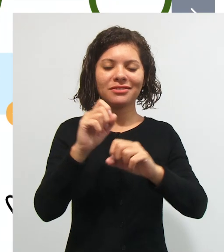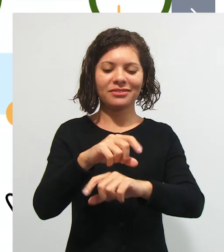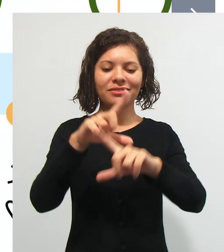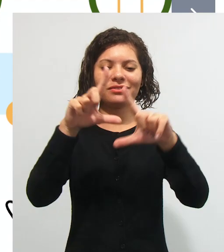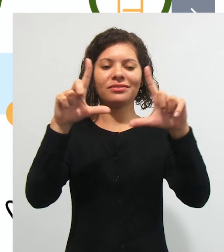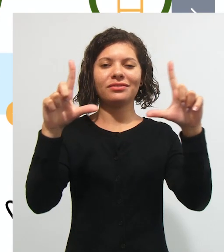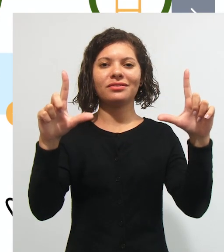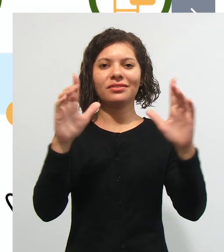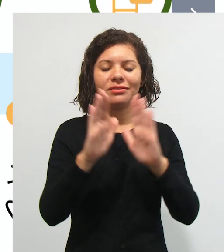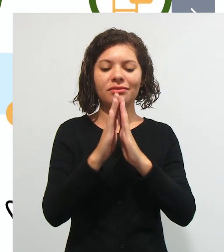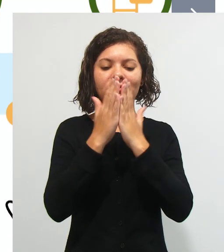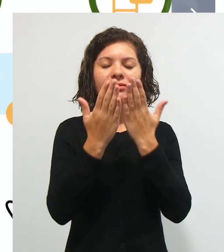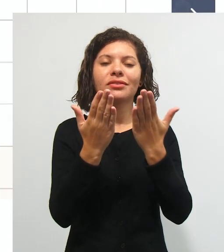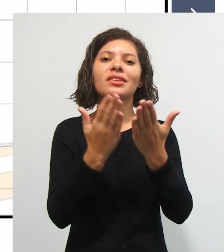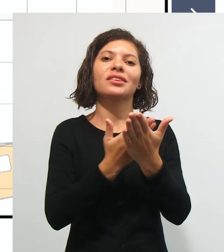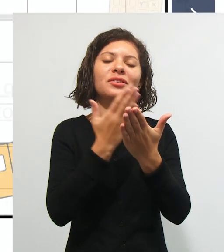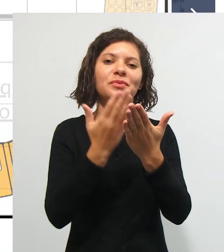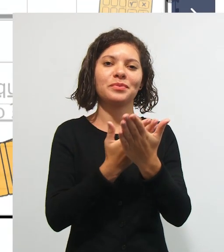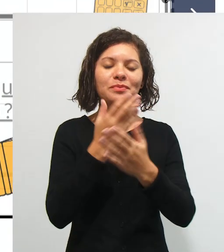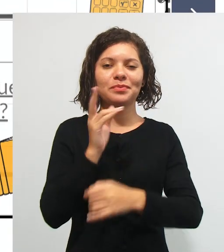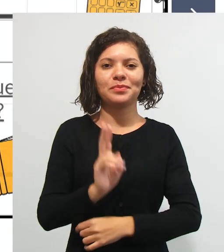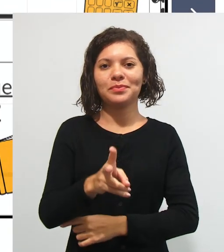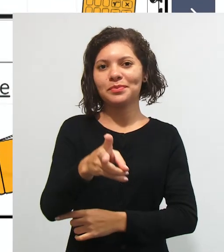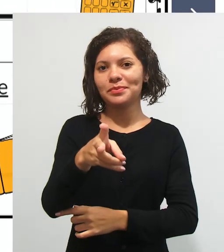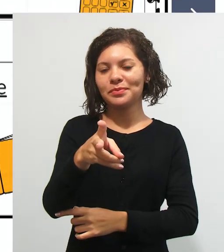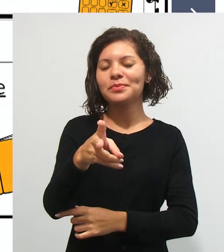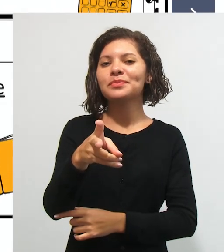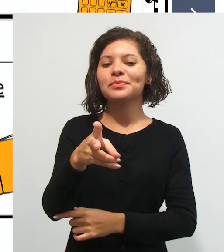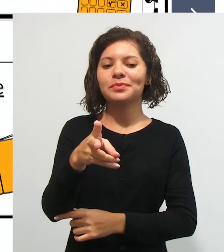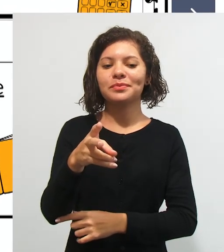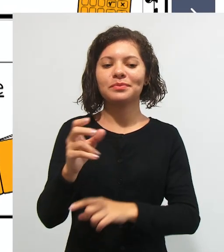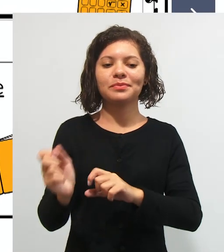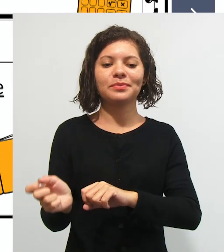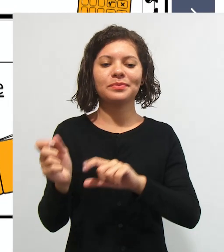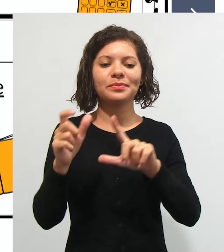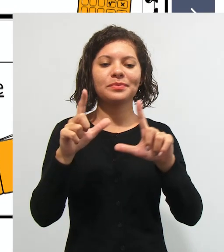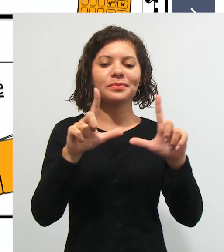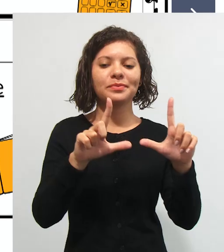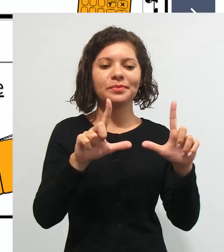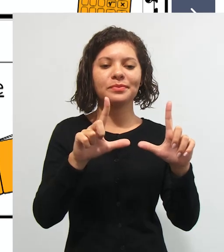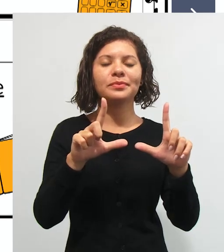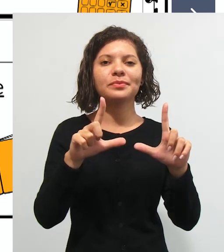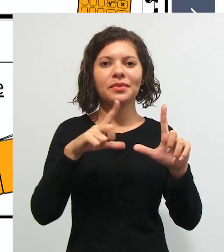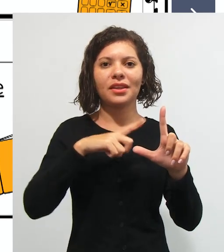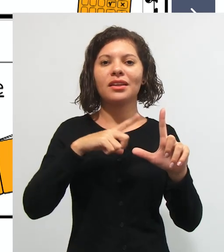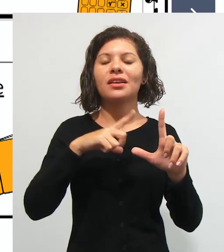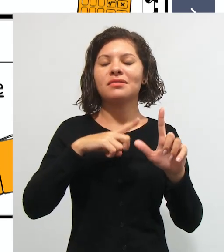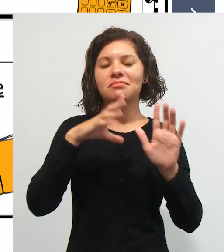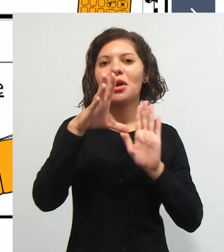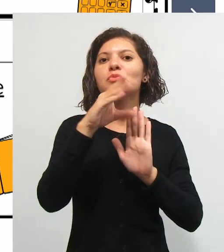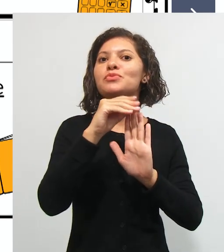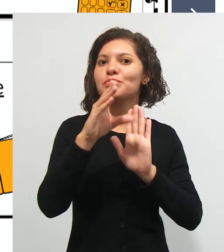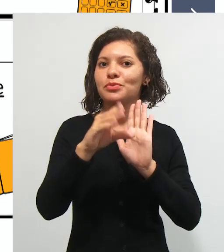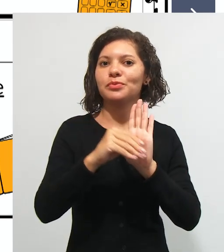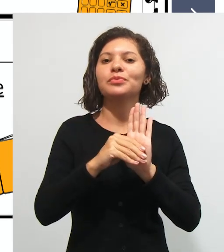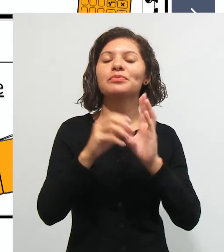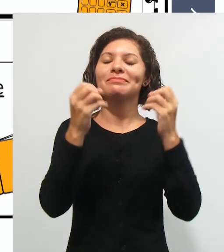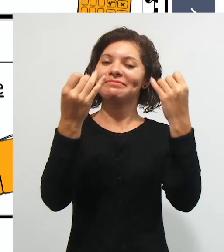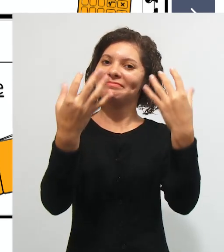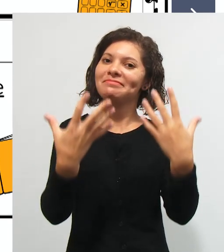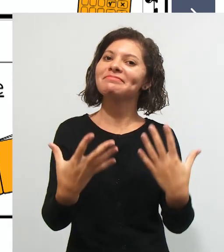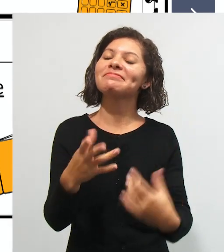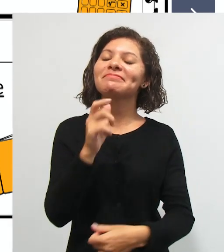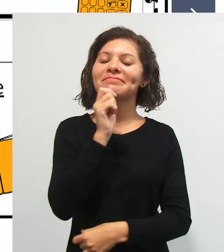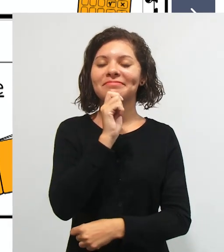Pedrinho. E vamos seguir reto toda a vida, que é logo ali, não é verdade? Porque a gente tem muita coisa ainda para falar. Bom,